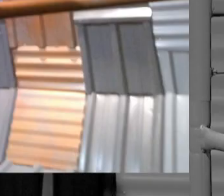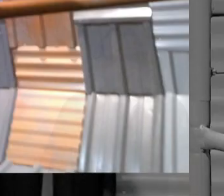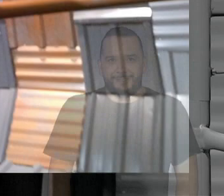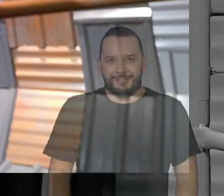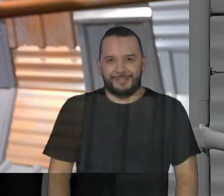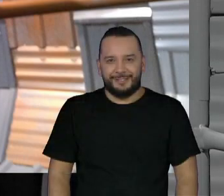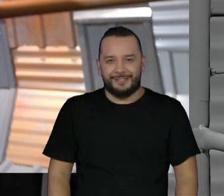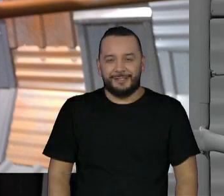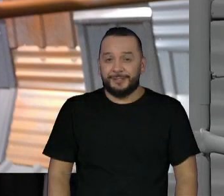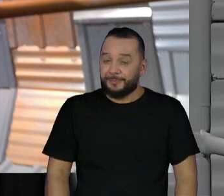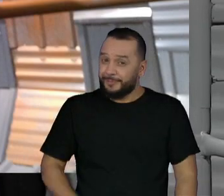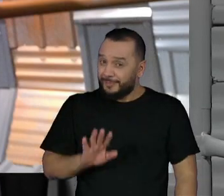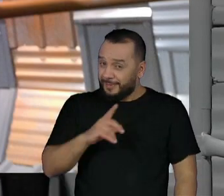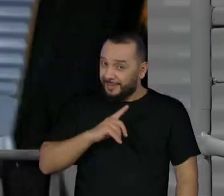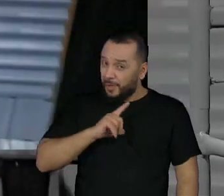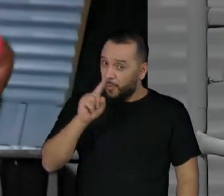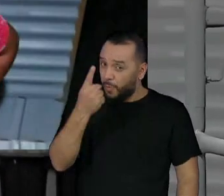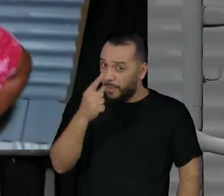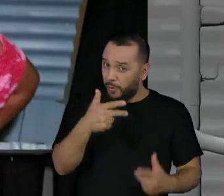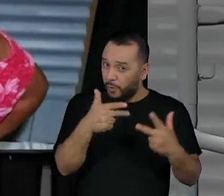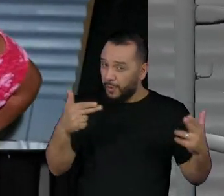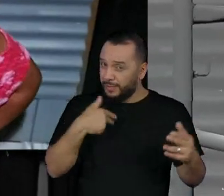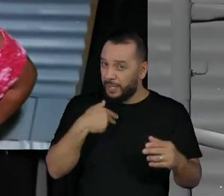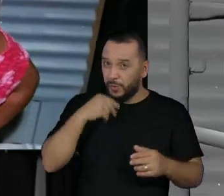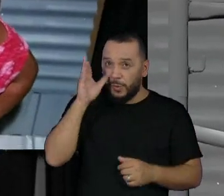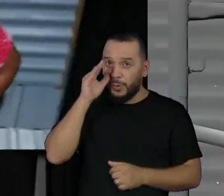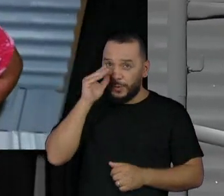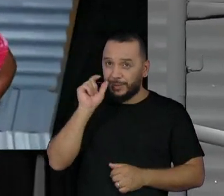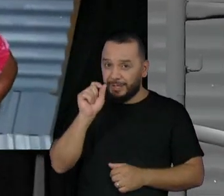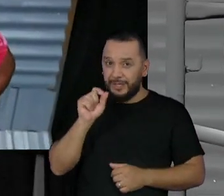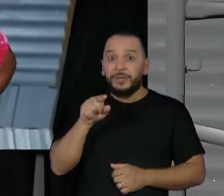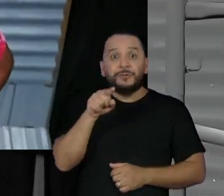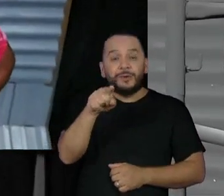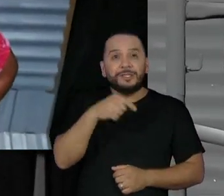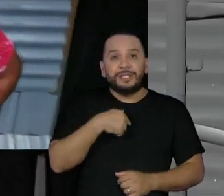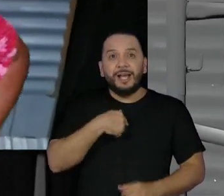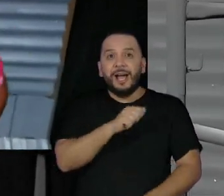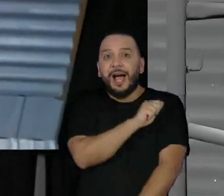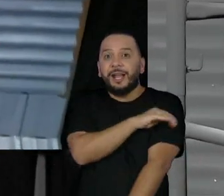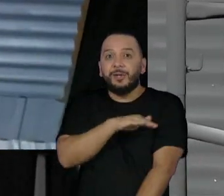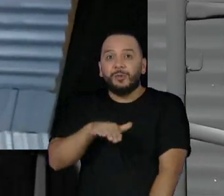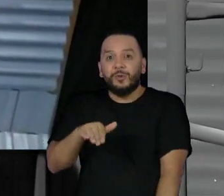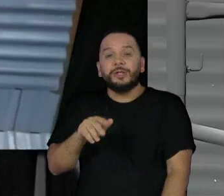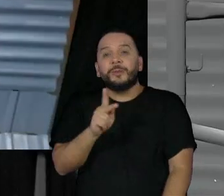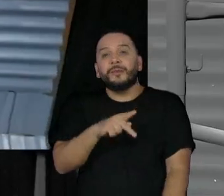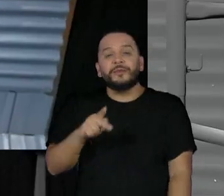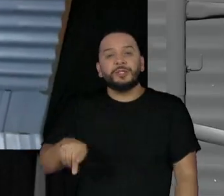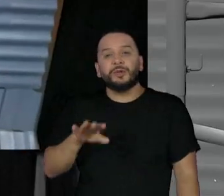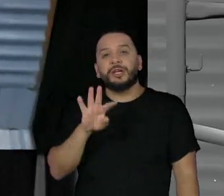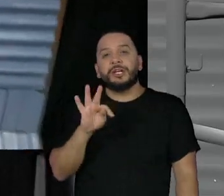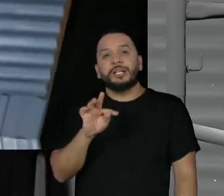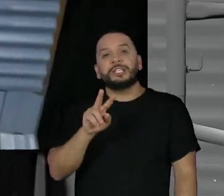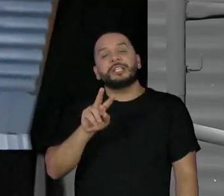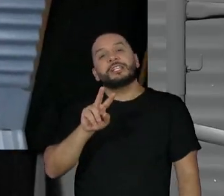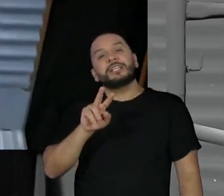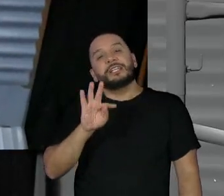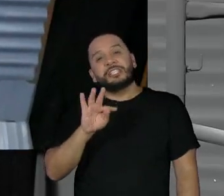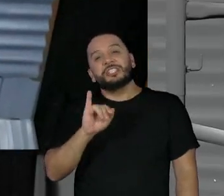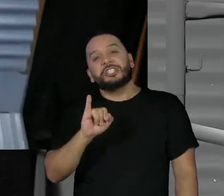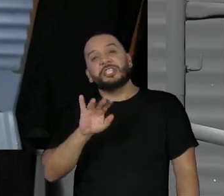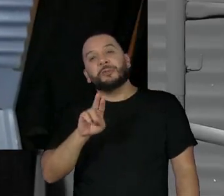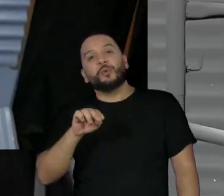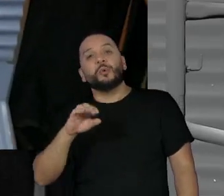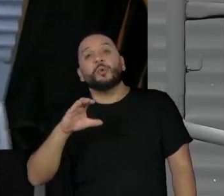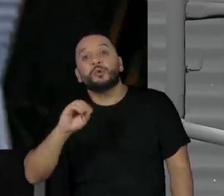O Tamires, ainda tem uma coisa que me intriga. Diga. Você foi aluna do professor Tibu. Eu fui, porque assim não é a resposta.